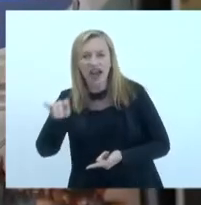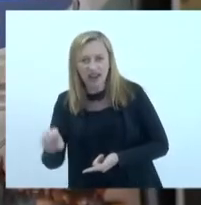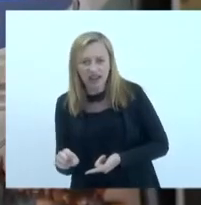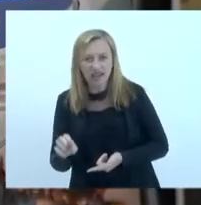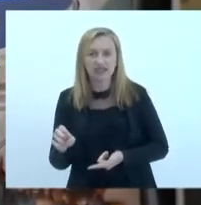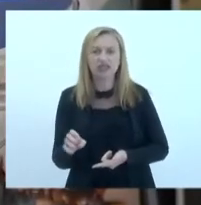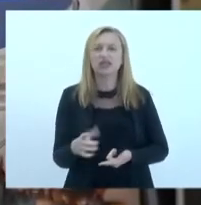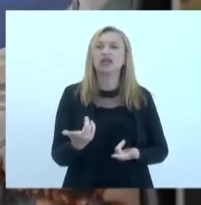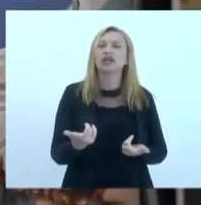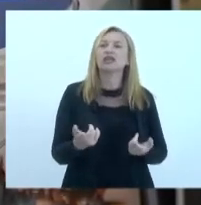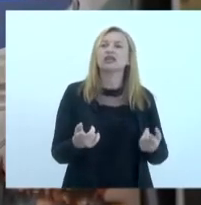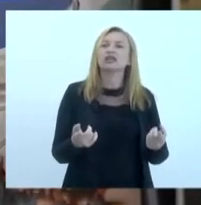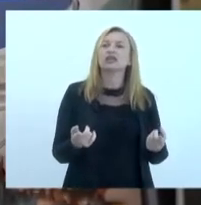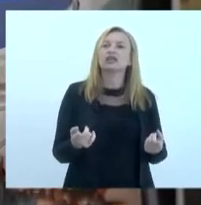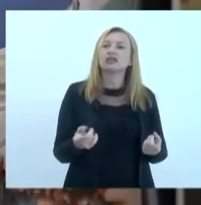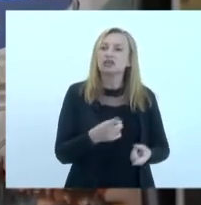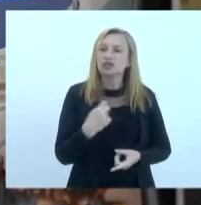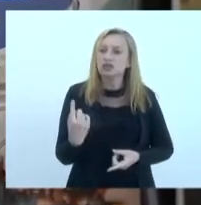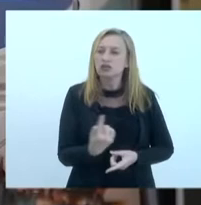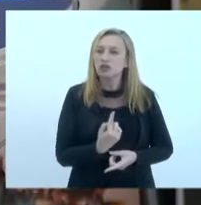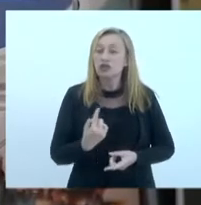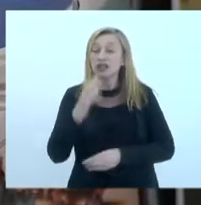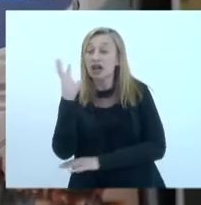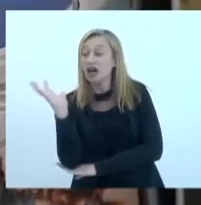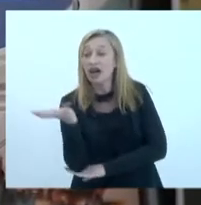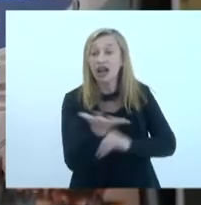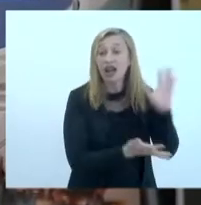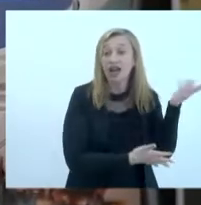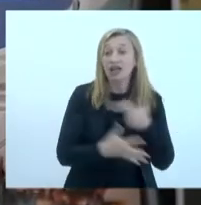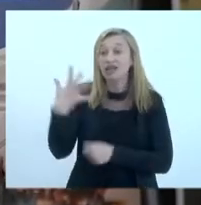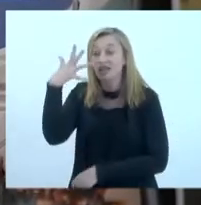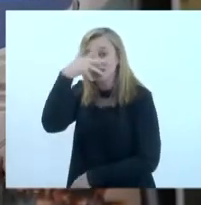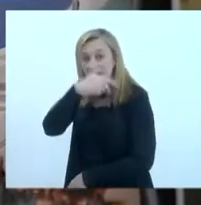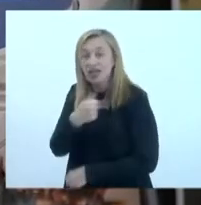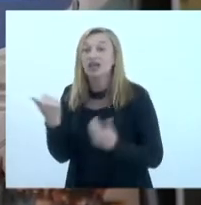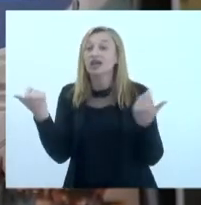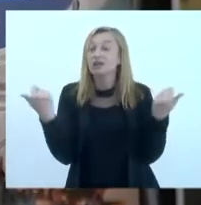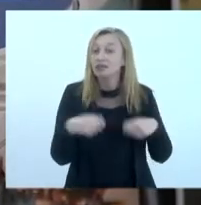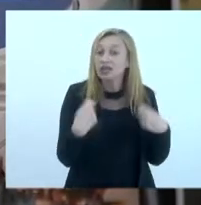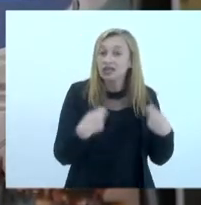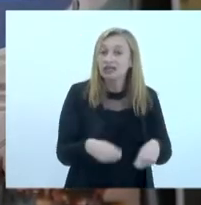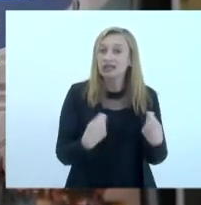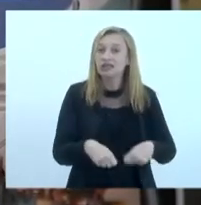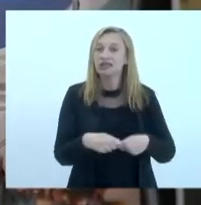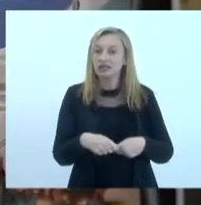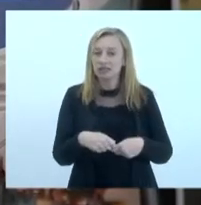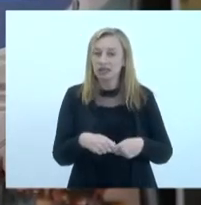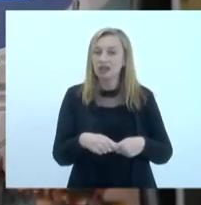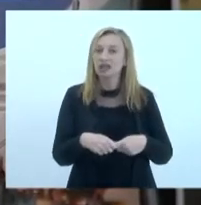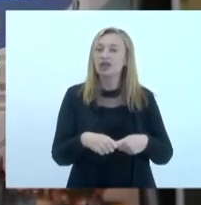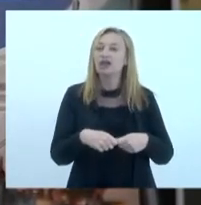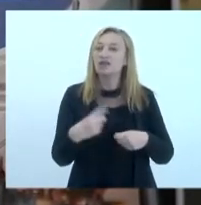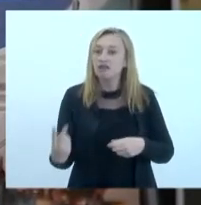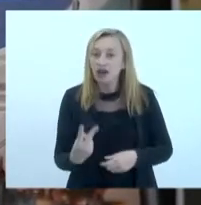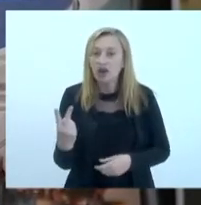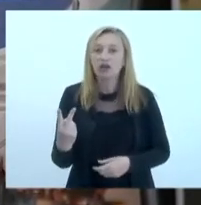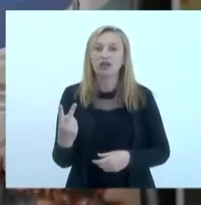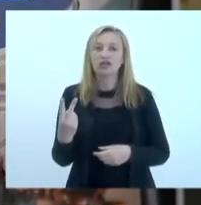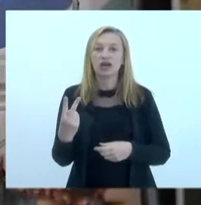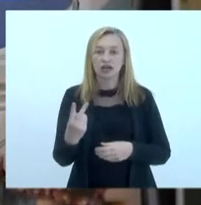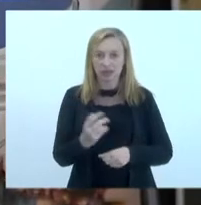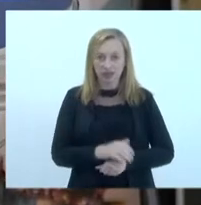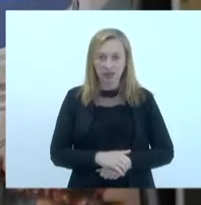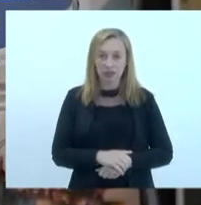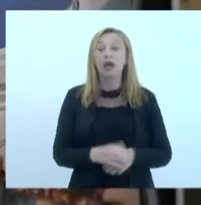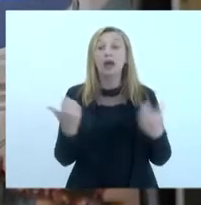e os nossa bela natureza, a nossa Mata Atlântica precisa ser represervada, requalificada.